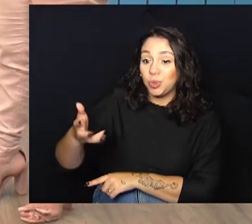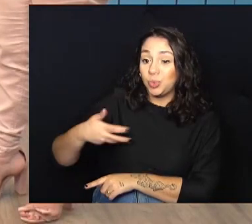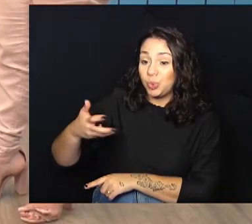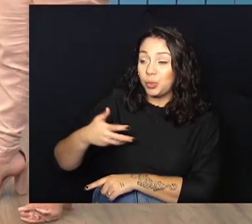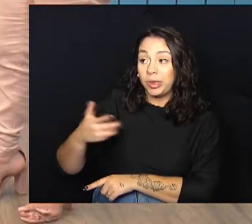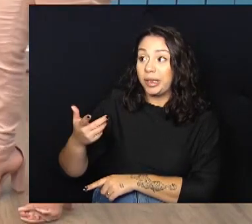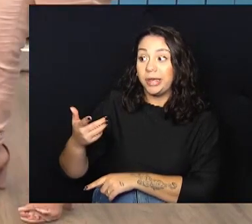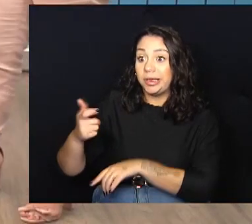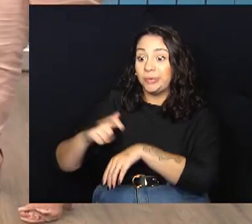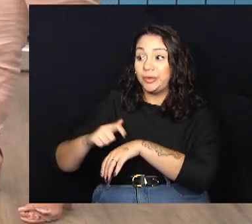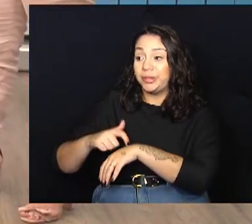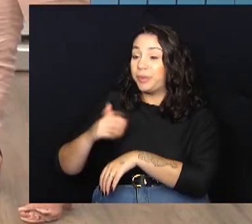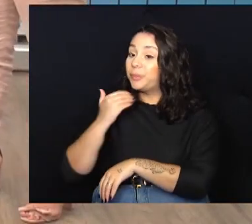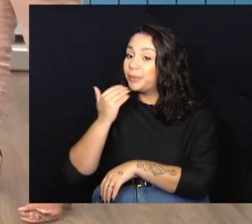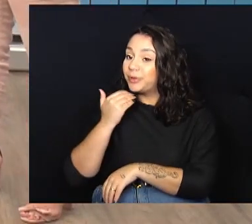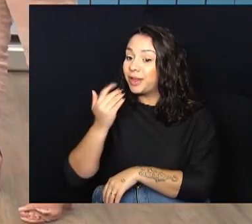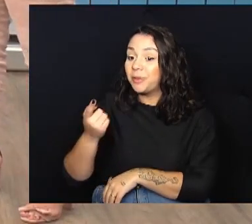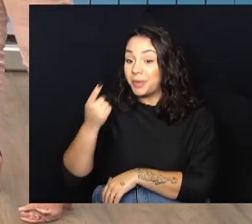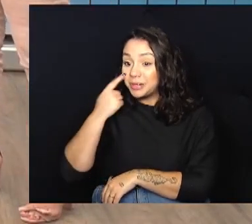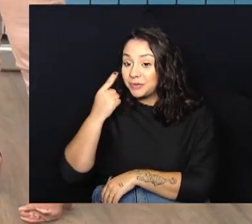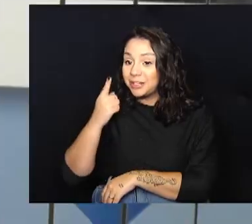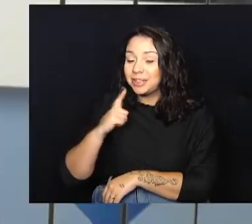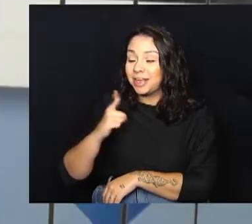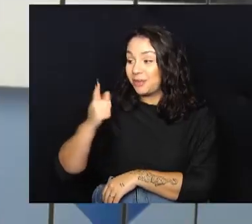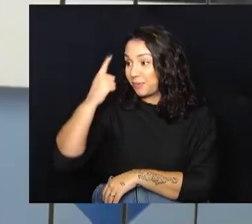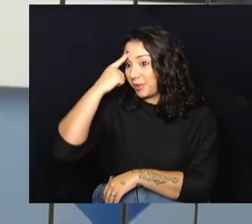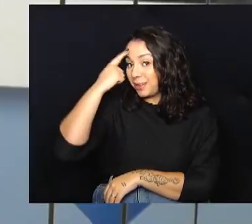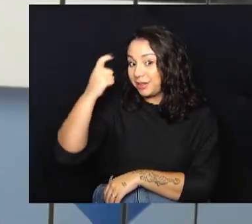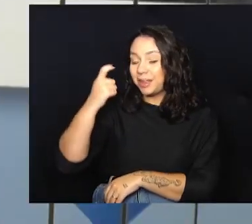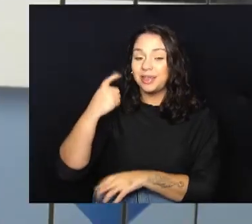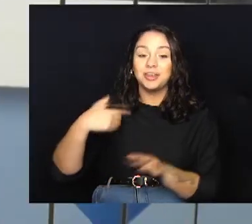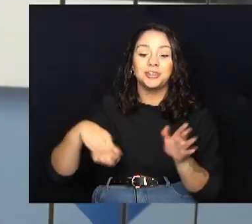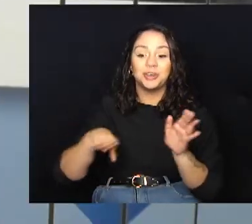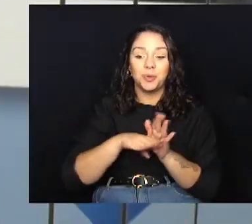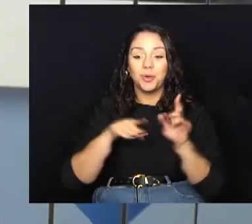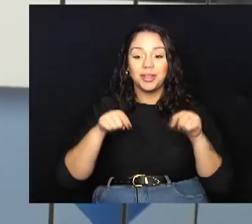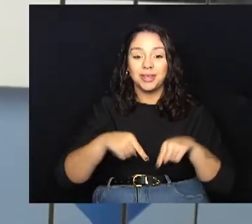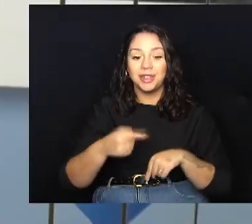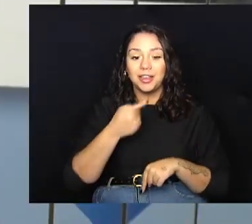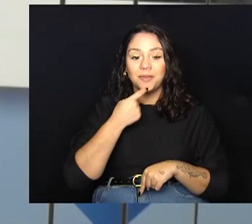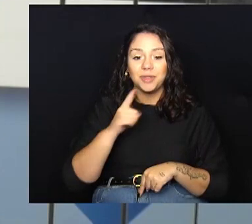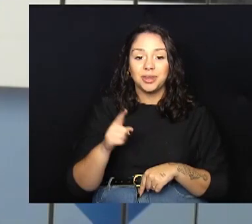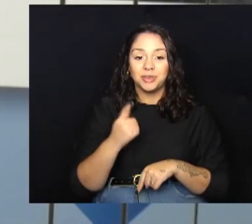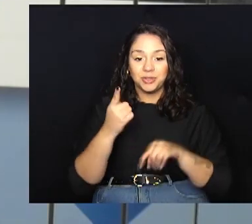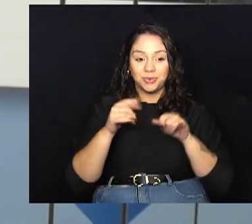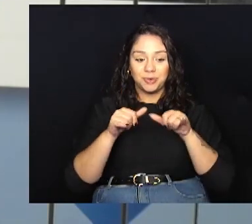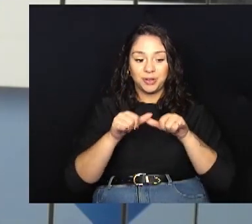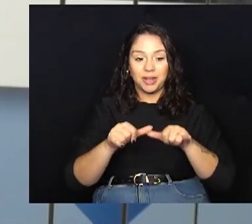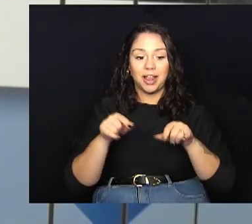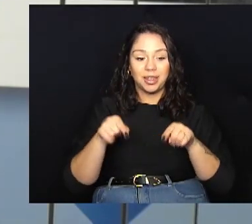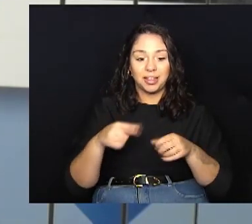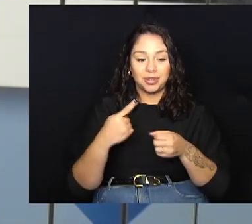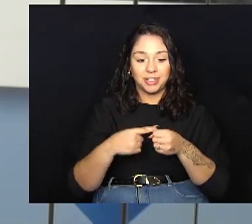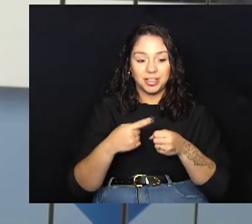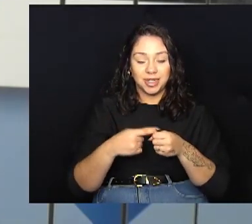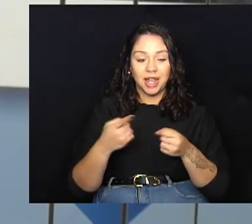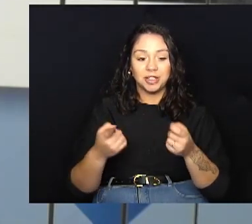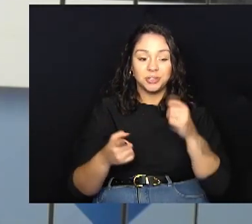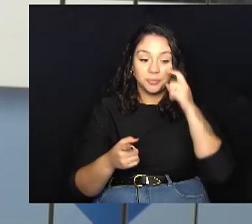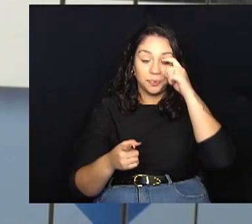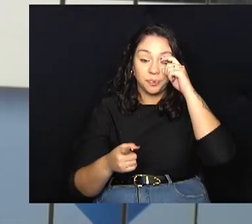tempo de fazer nada mas olha só tem uma ideia que veio aqui para Campinas de um supermercado da cidade que